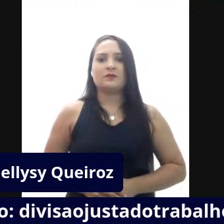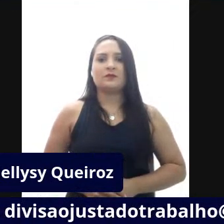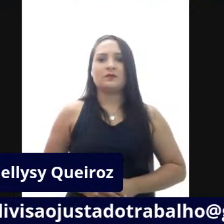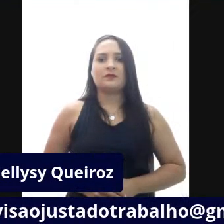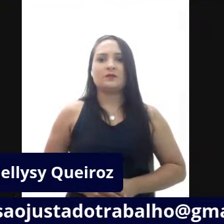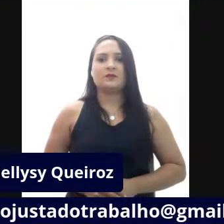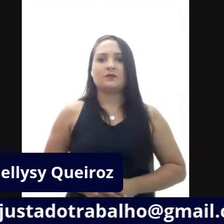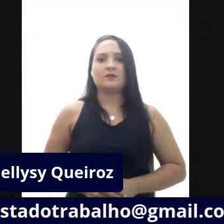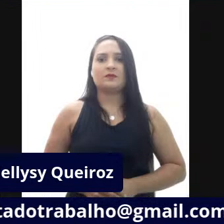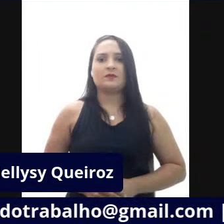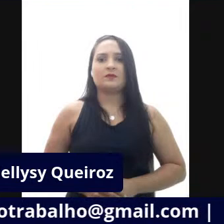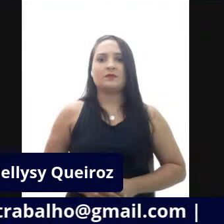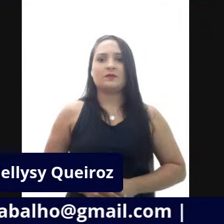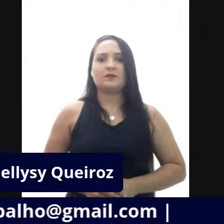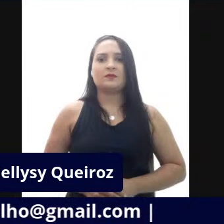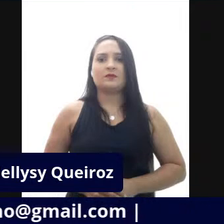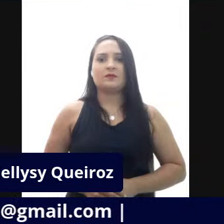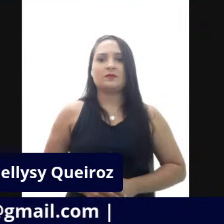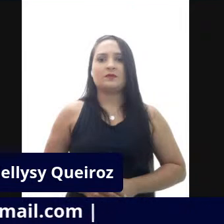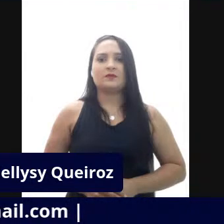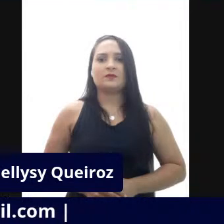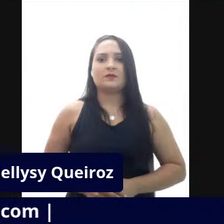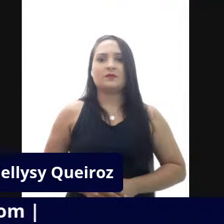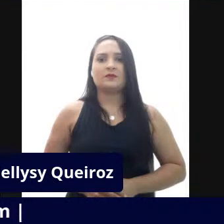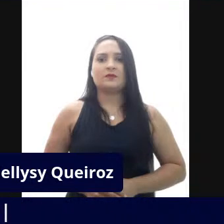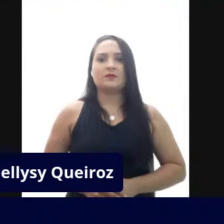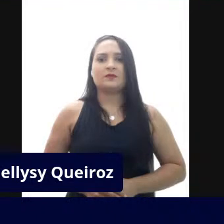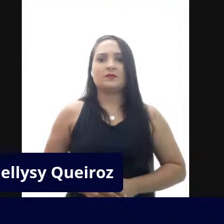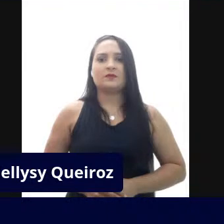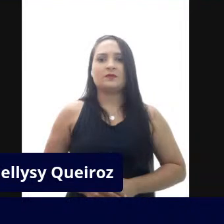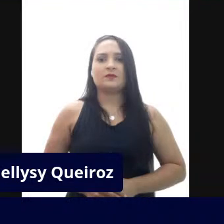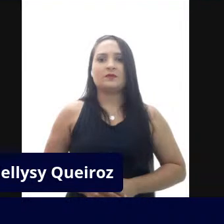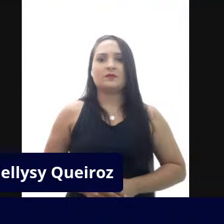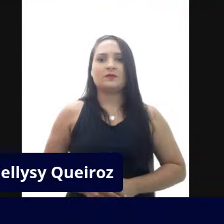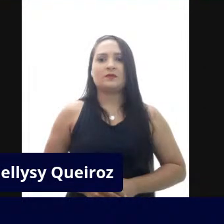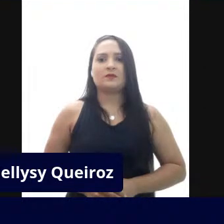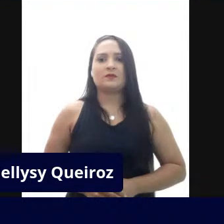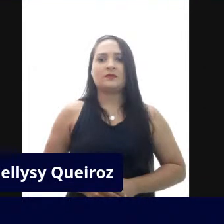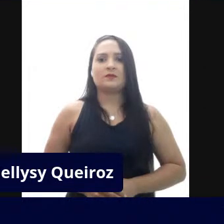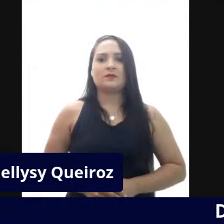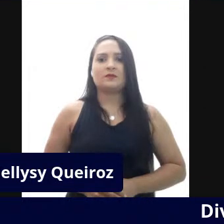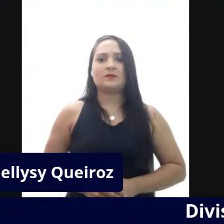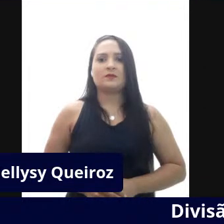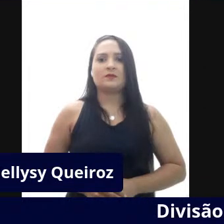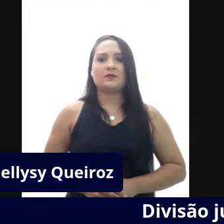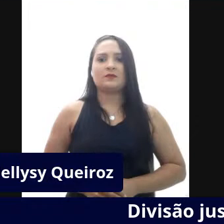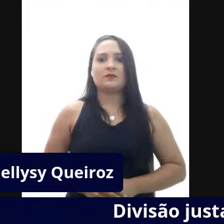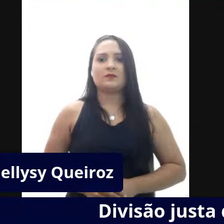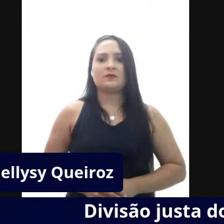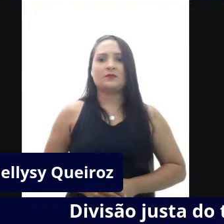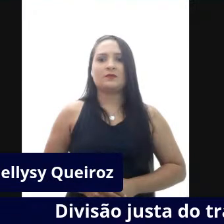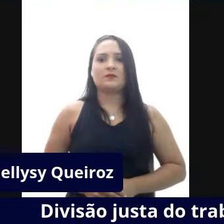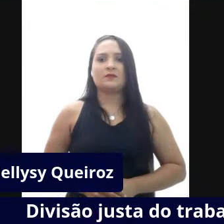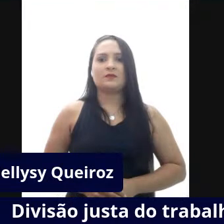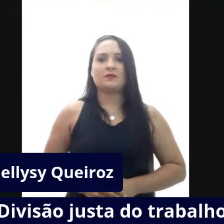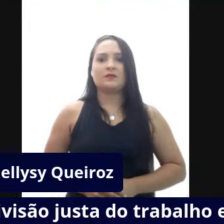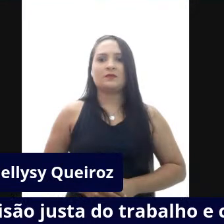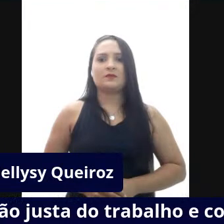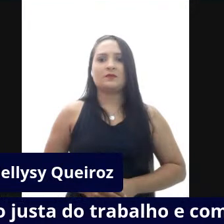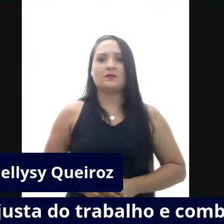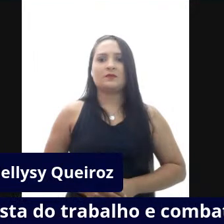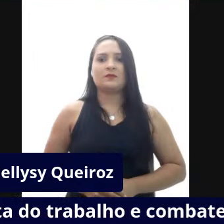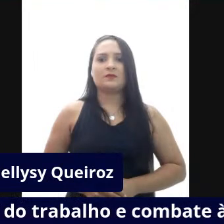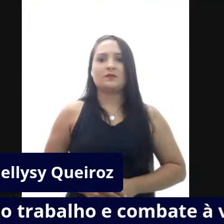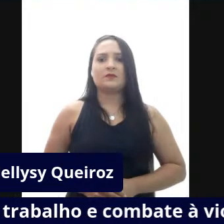veio no momento em que as mulheres, nós mulheres, as mulheres de modo geral, elas gritam por socorro, por ajuda de